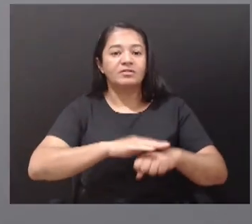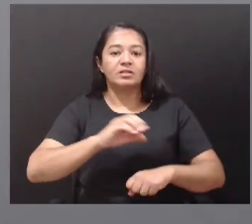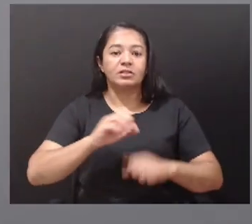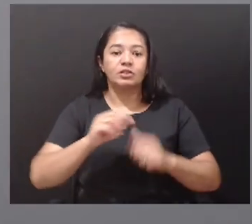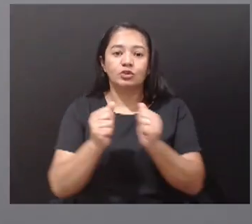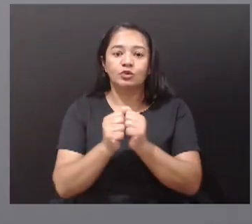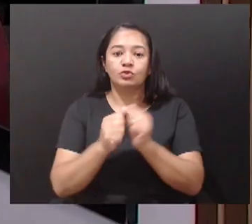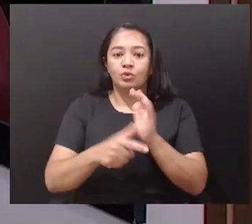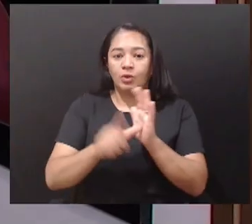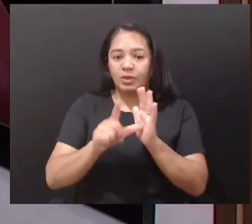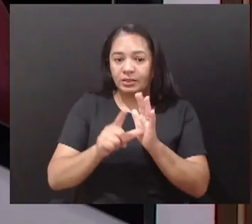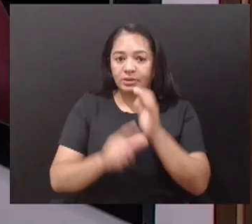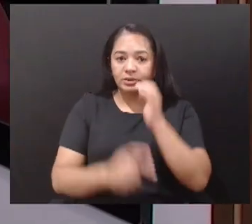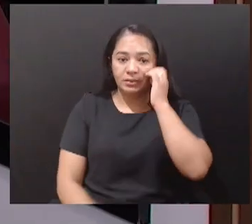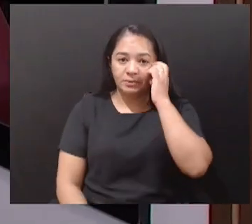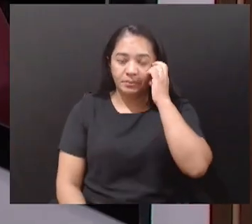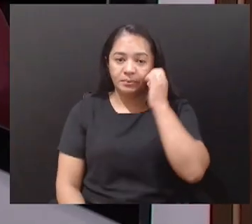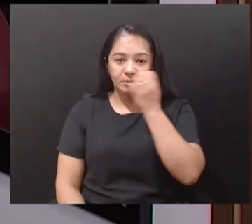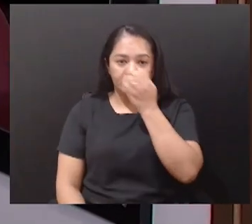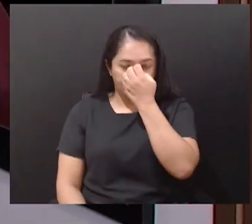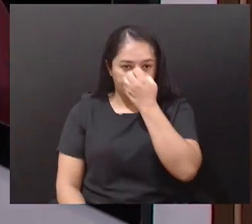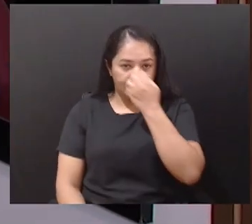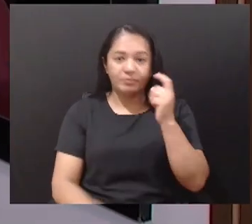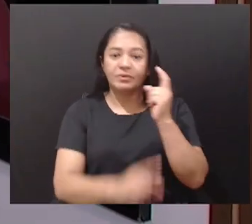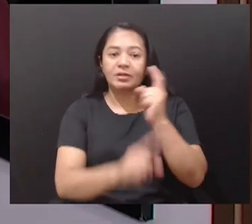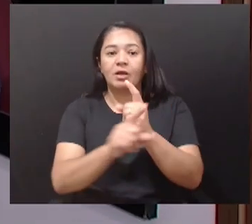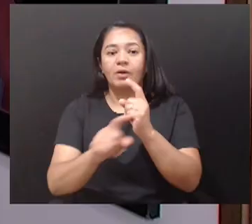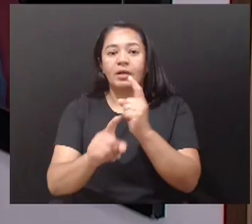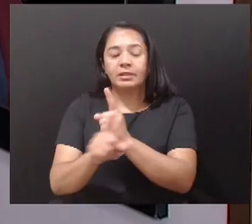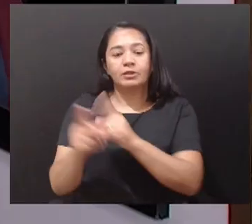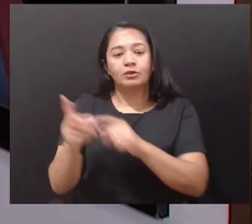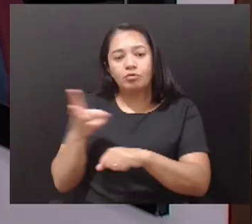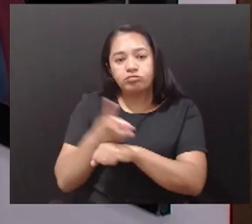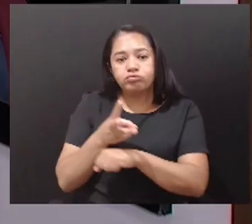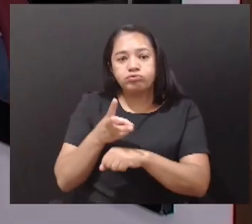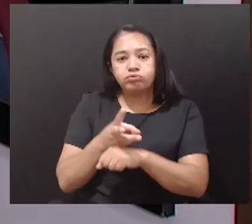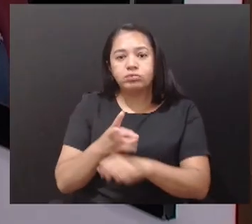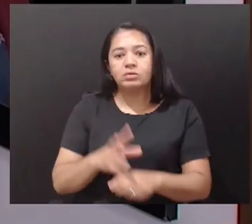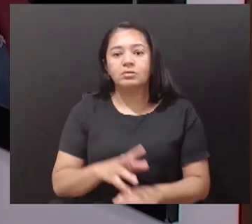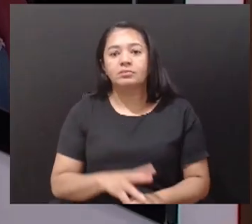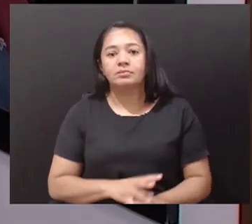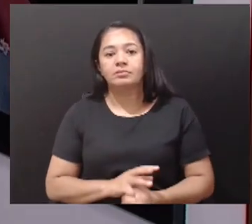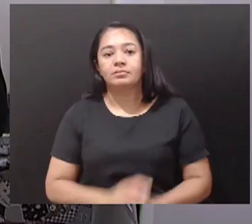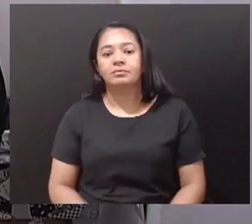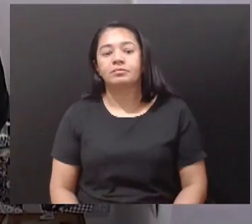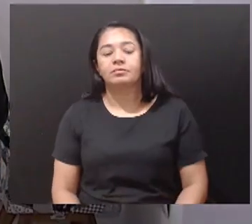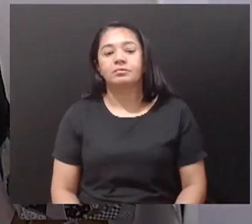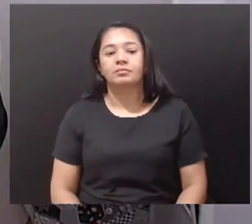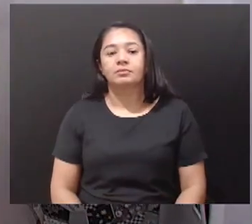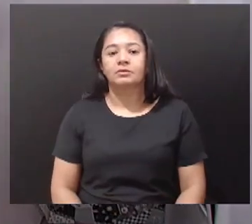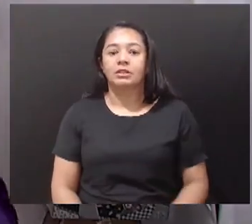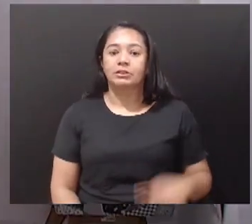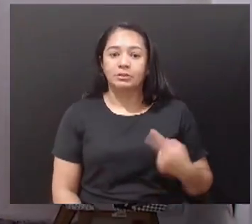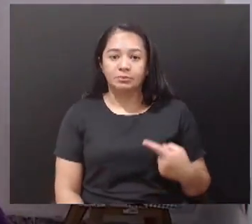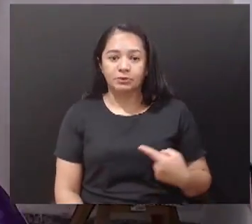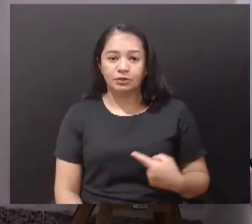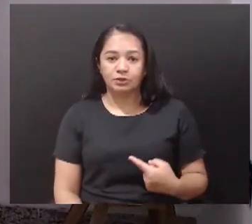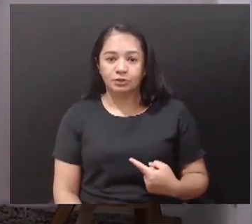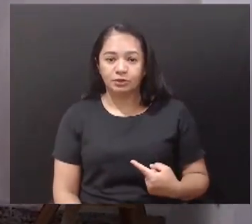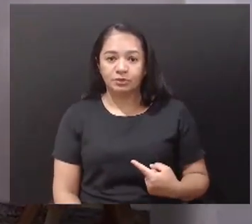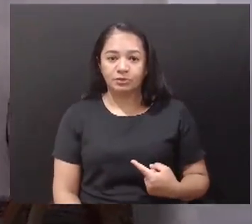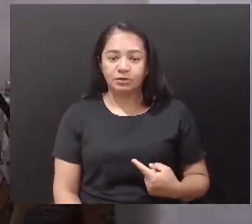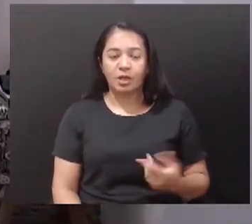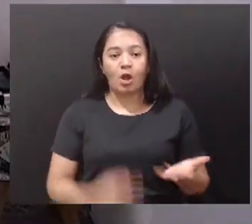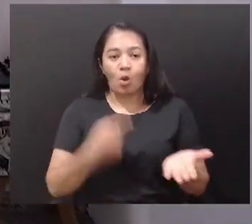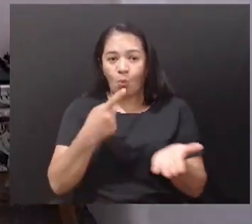celular. Então eu atendo no WhatsApp, eu faço essa pré-avaliação, depois a gente vai marcar